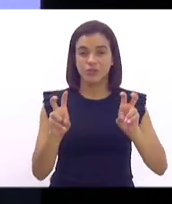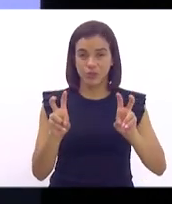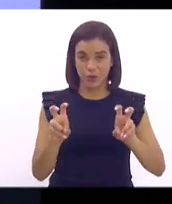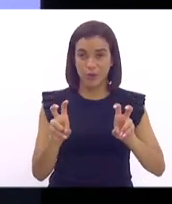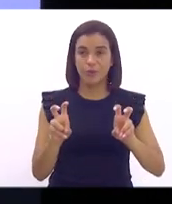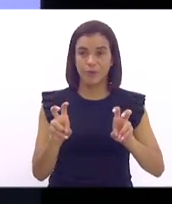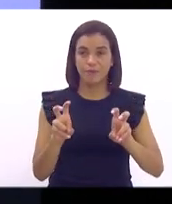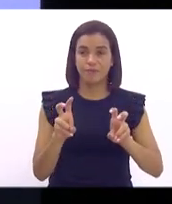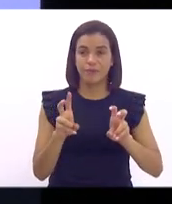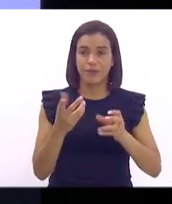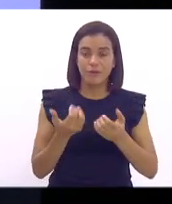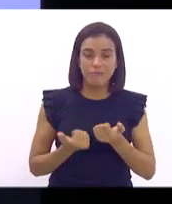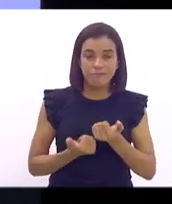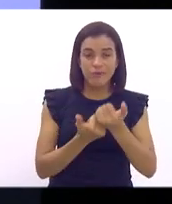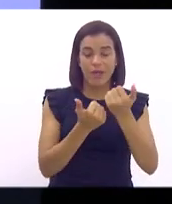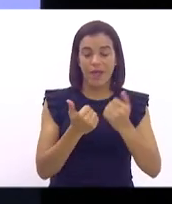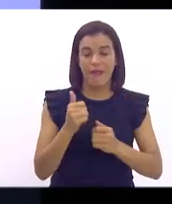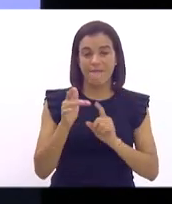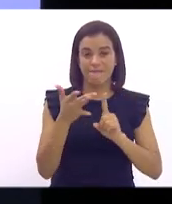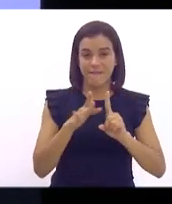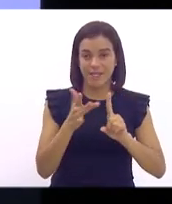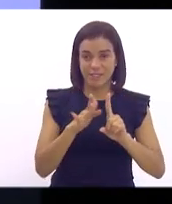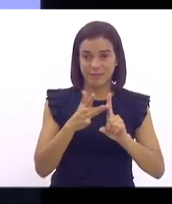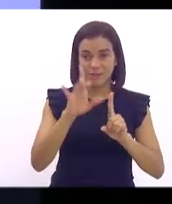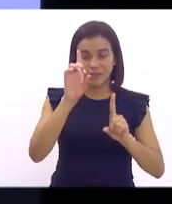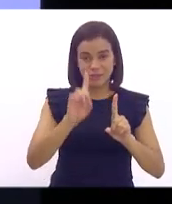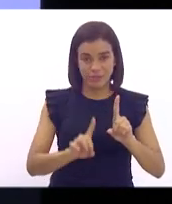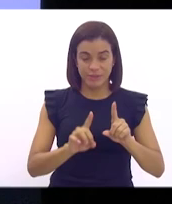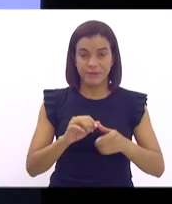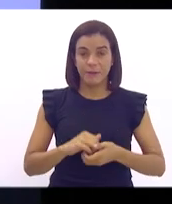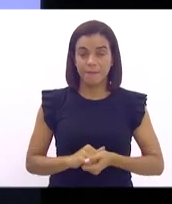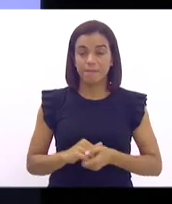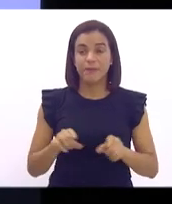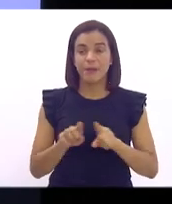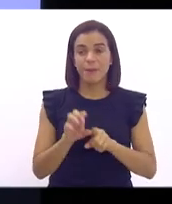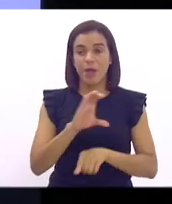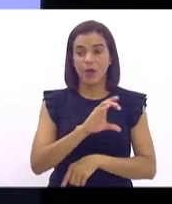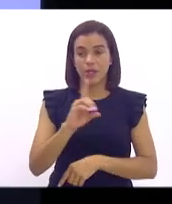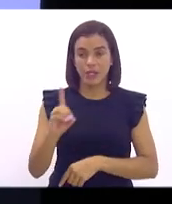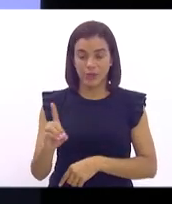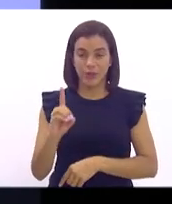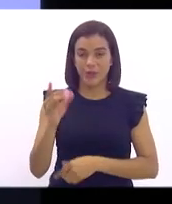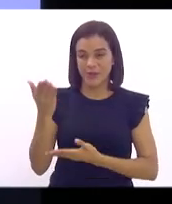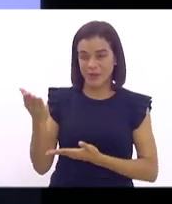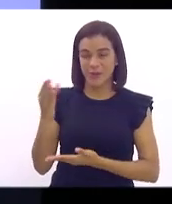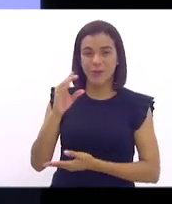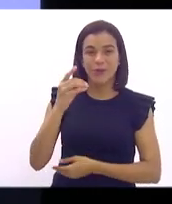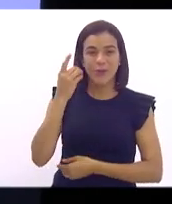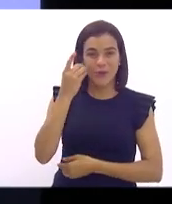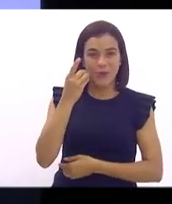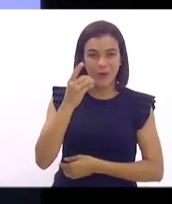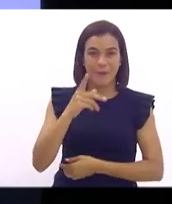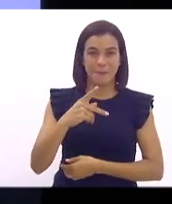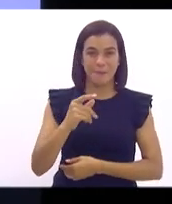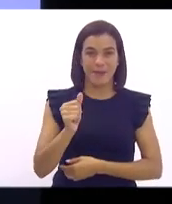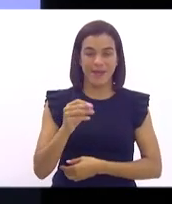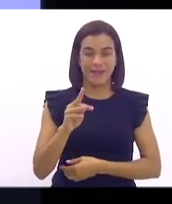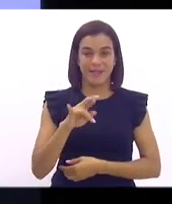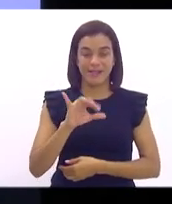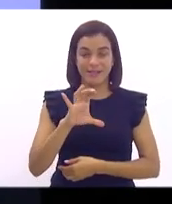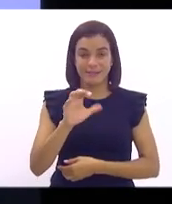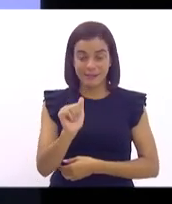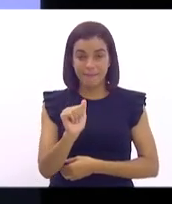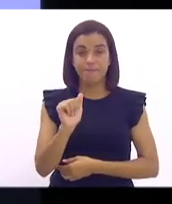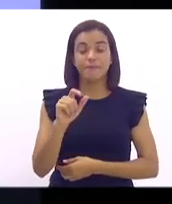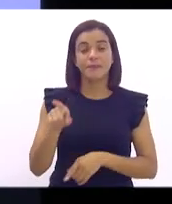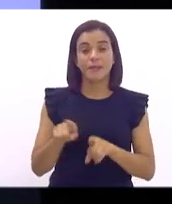direito das vítimas, que é a Coordenadoria de Promoção do Direito das Vítimas, atualmente com a coordenação da doutora Patrícia Gliosch. E a nossa coordenação geral, coordenada